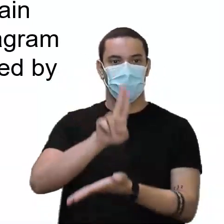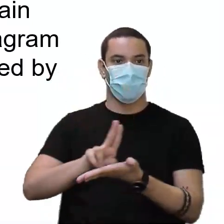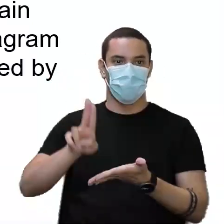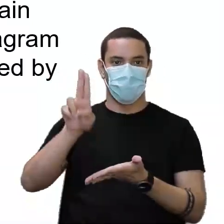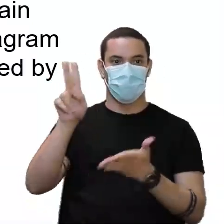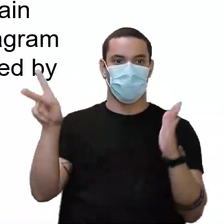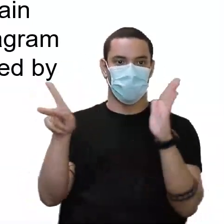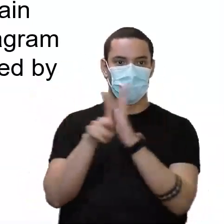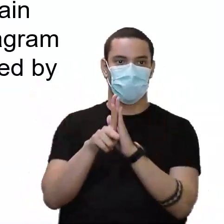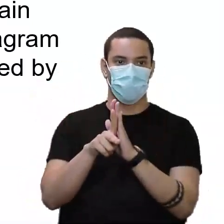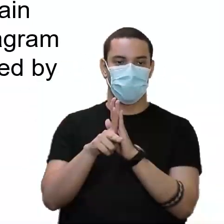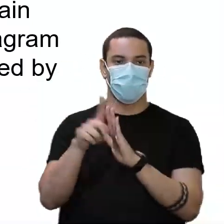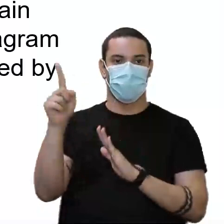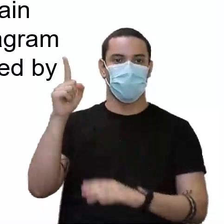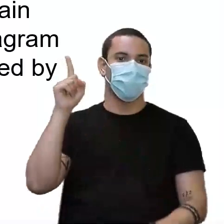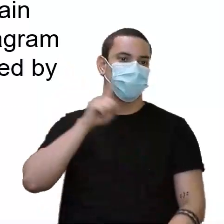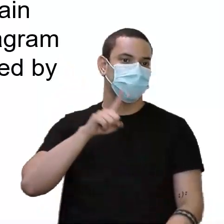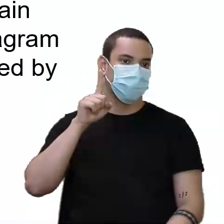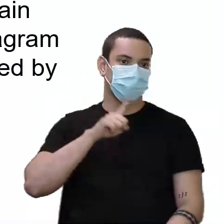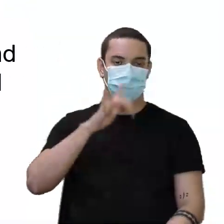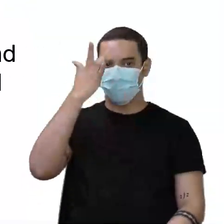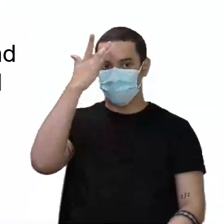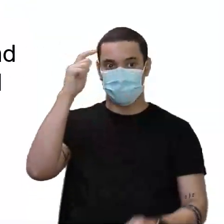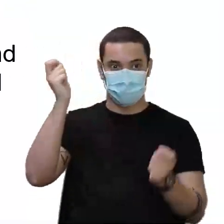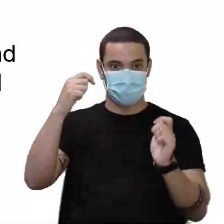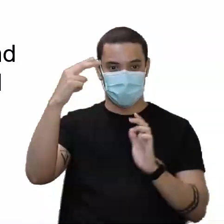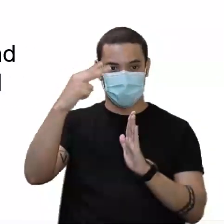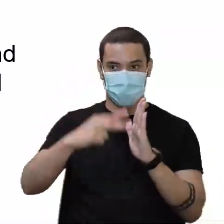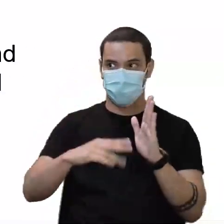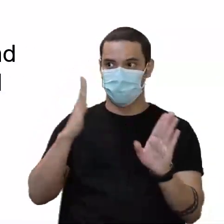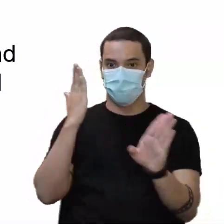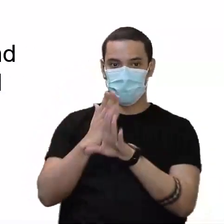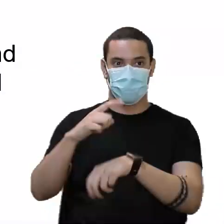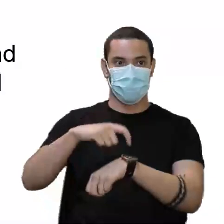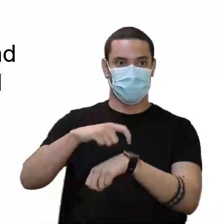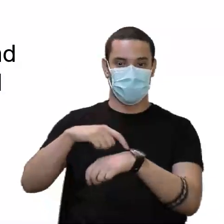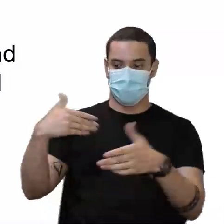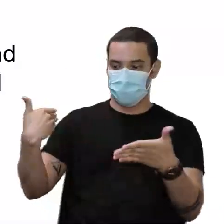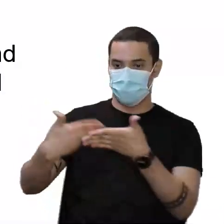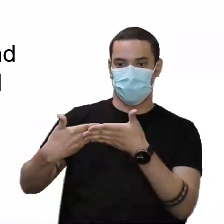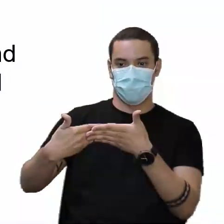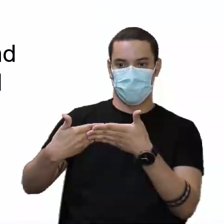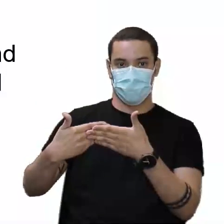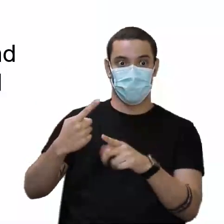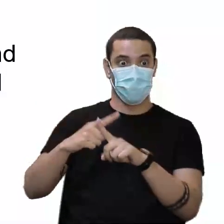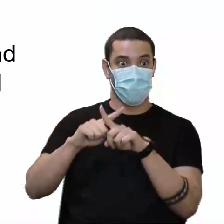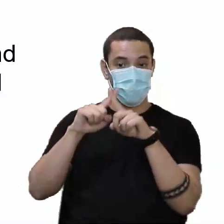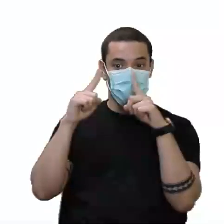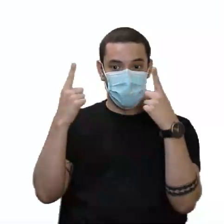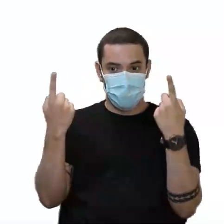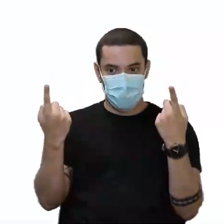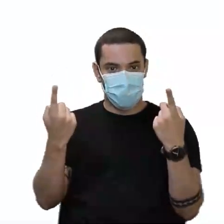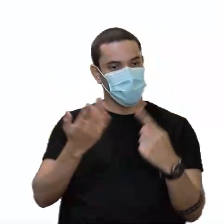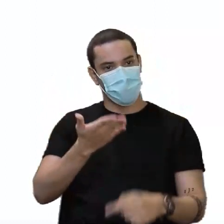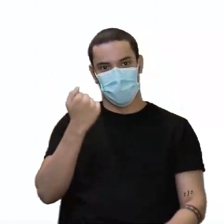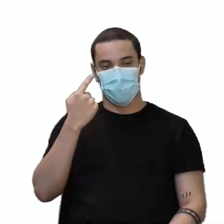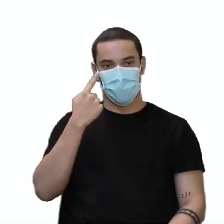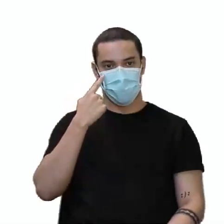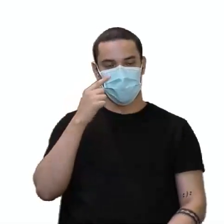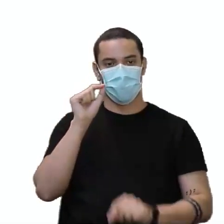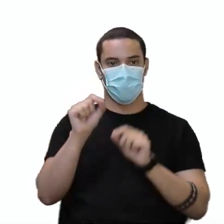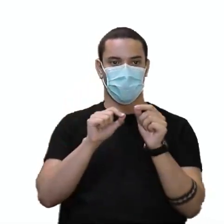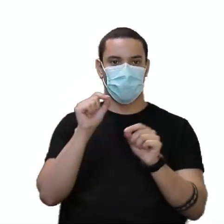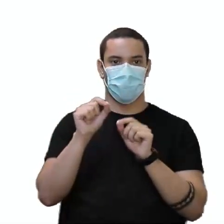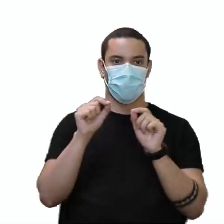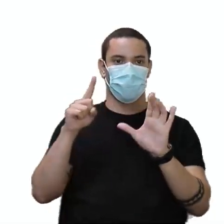da Califórnia. Eu não sei se vai dar para ler tudo por conta do tempo que eu estou vendo aqui. Entretanto, vamos ver o que a